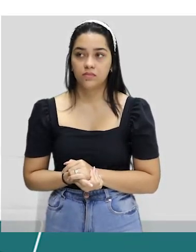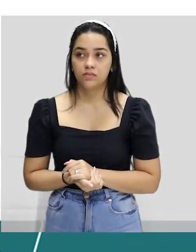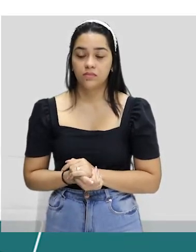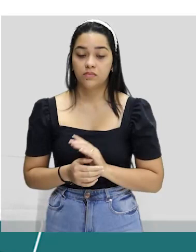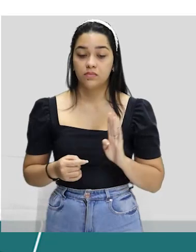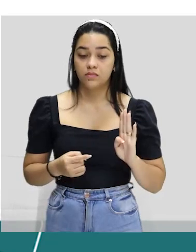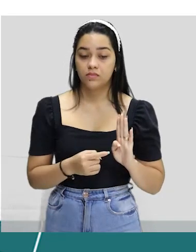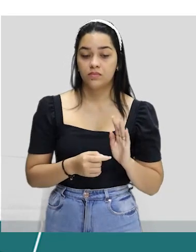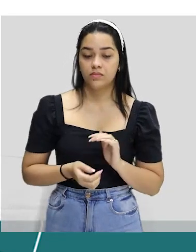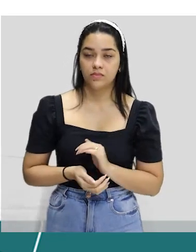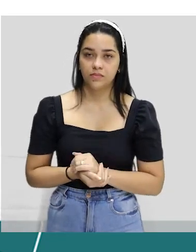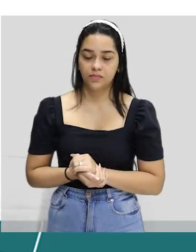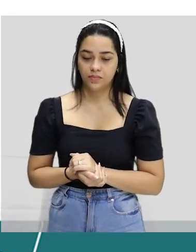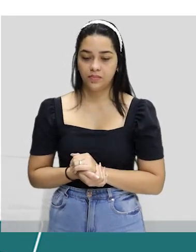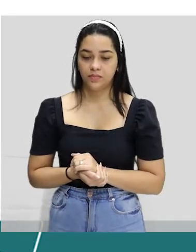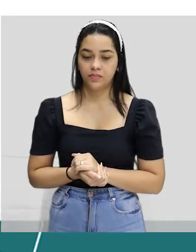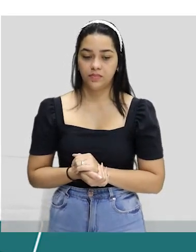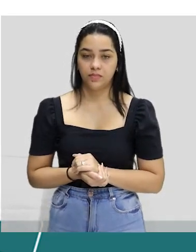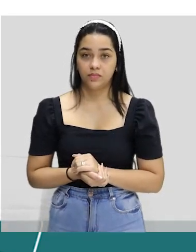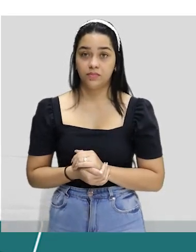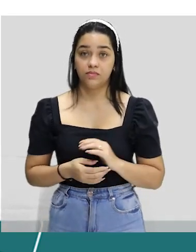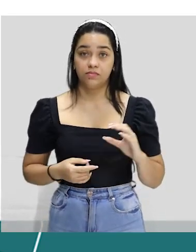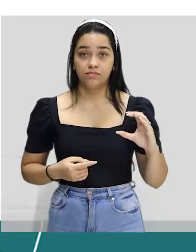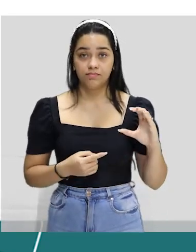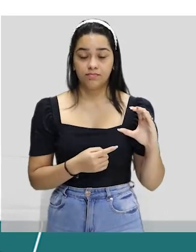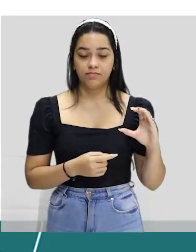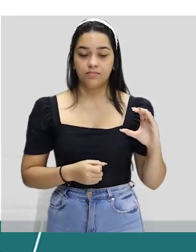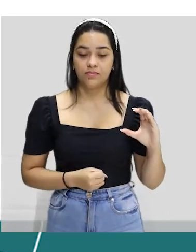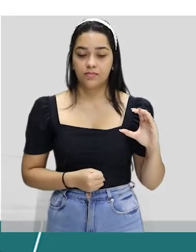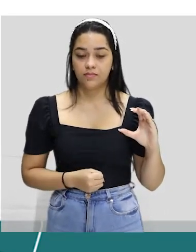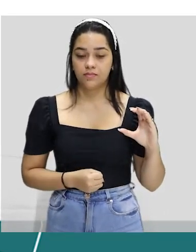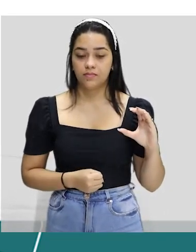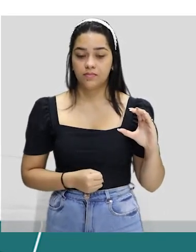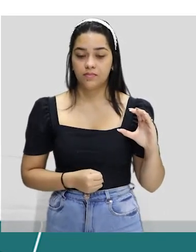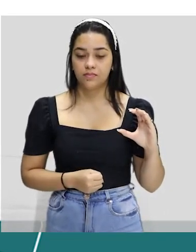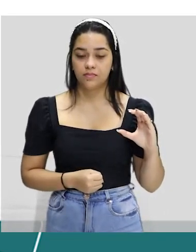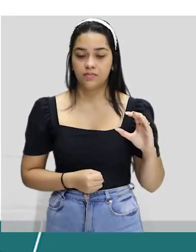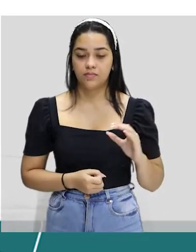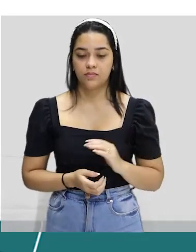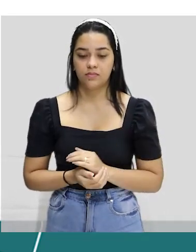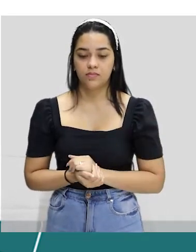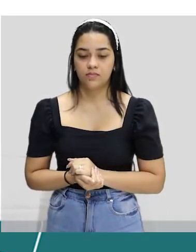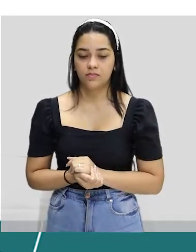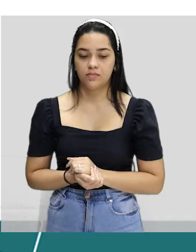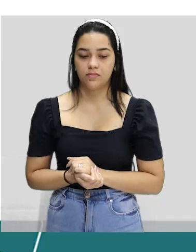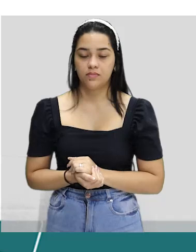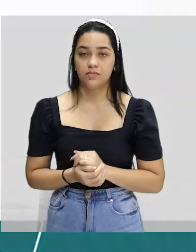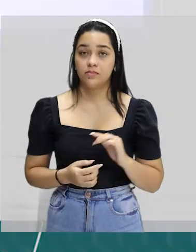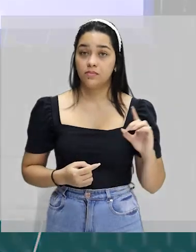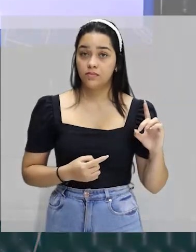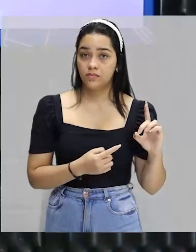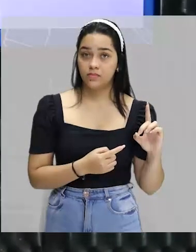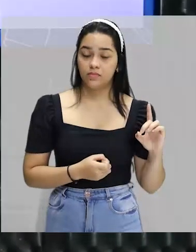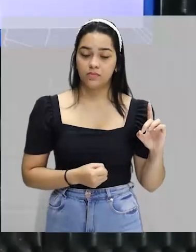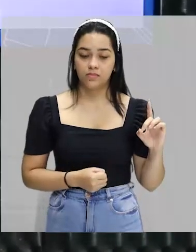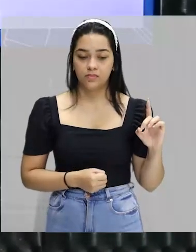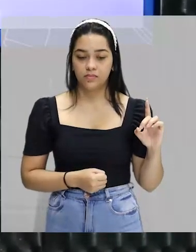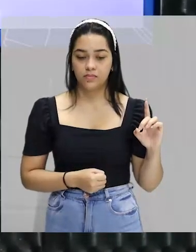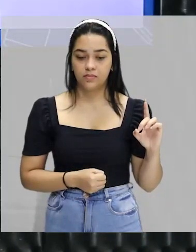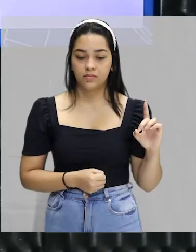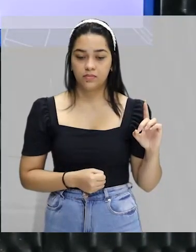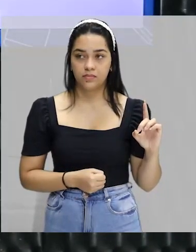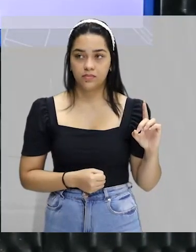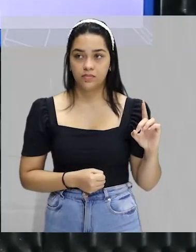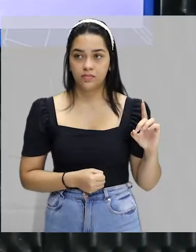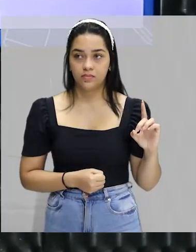Os alunos foram auxiliados pela professora. A enxurrada descia pela avenida com violência. A casa